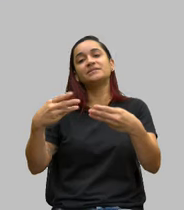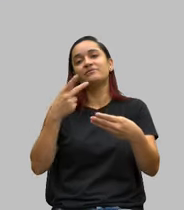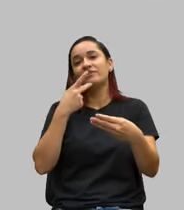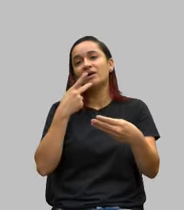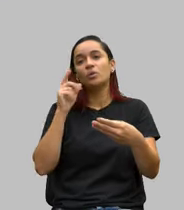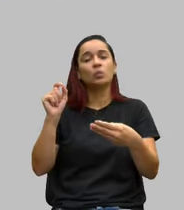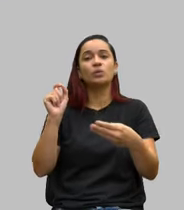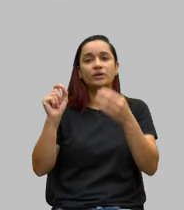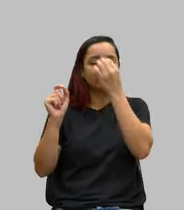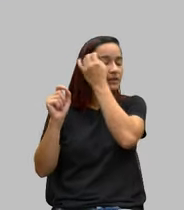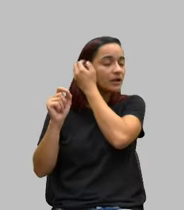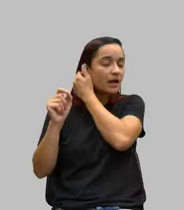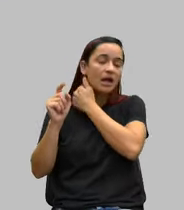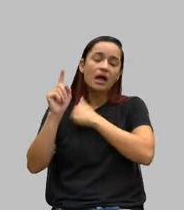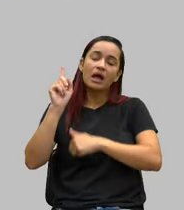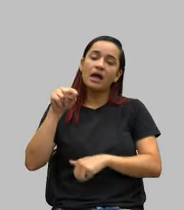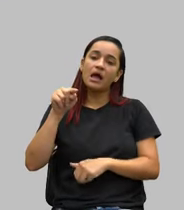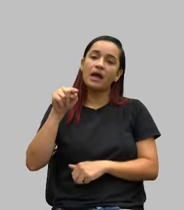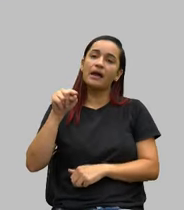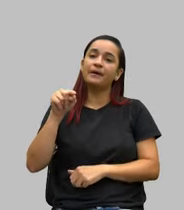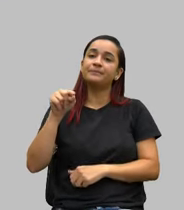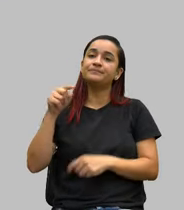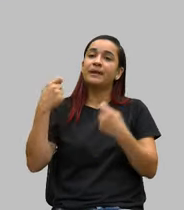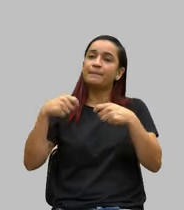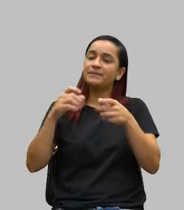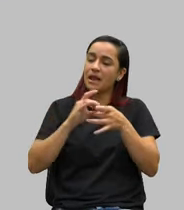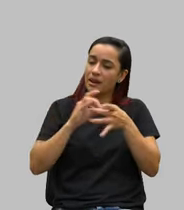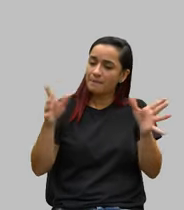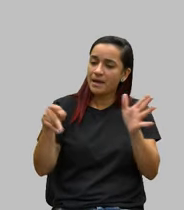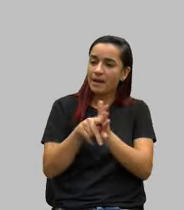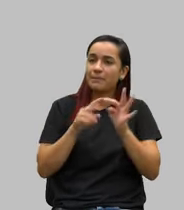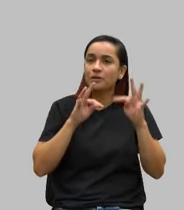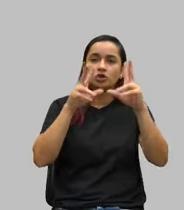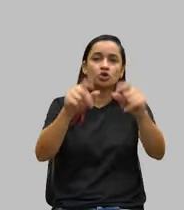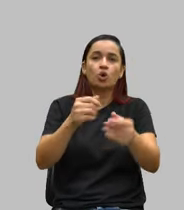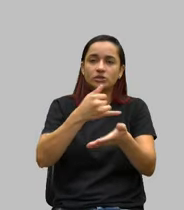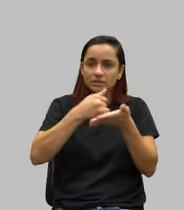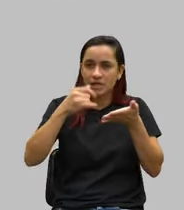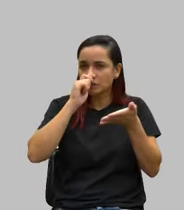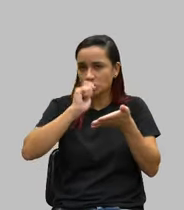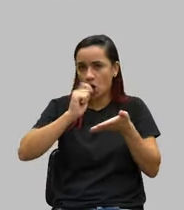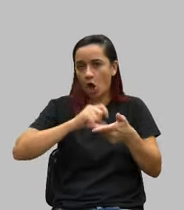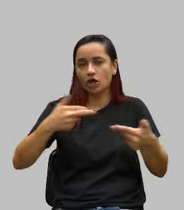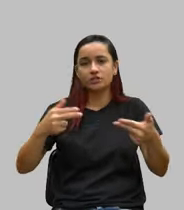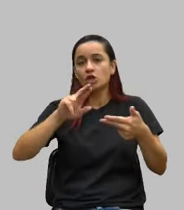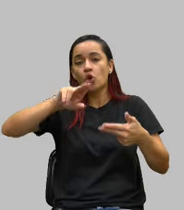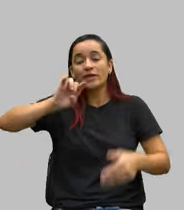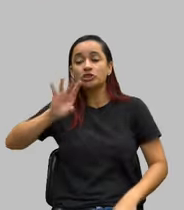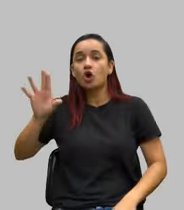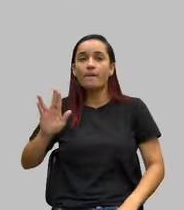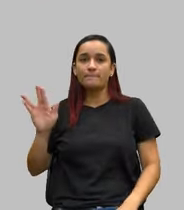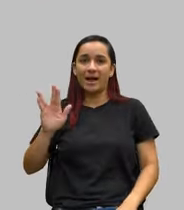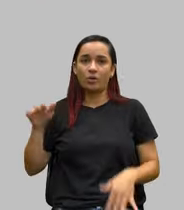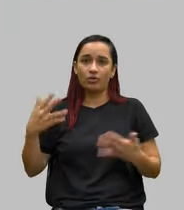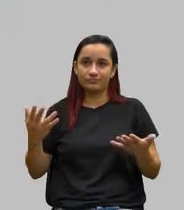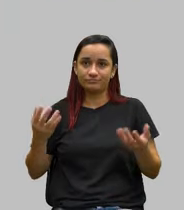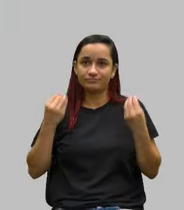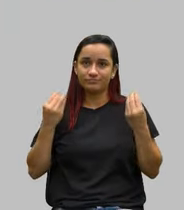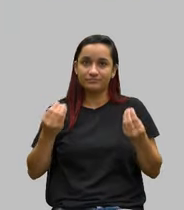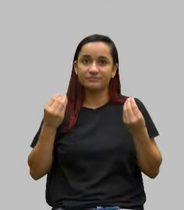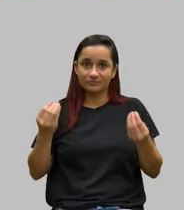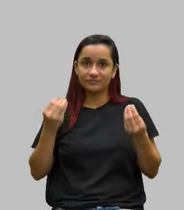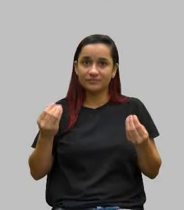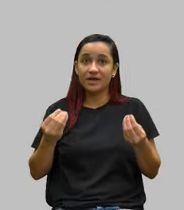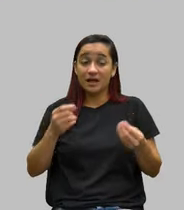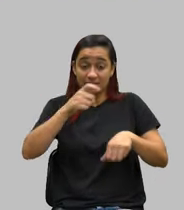que que aquilo ali era tinha que ser liberado era para todas as drogas não era só para maconha A que ponto foi no